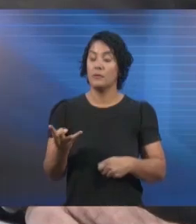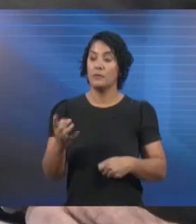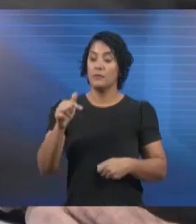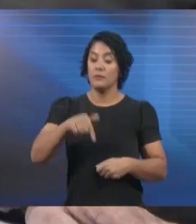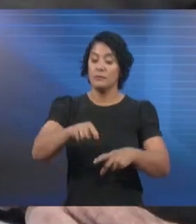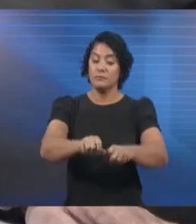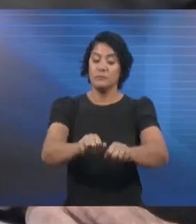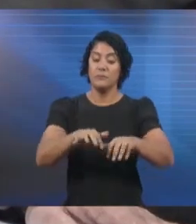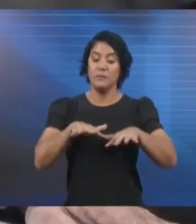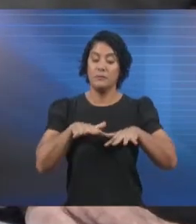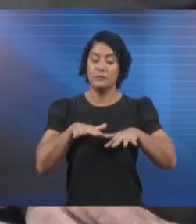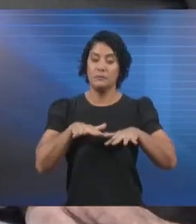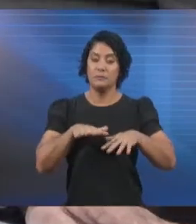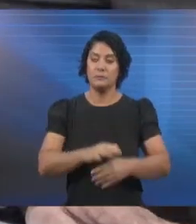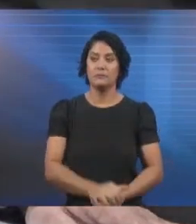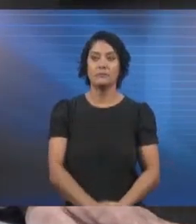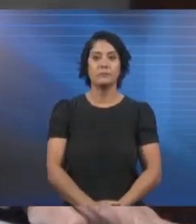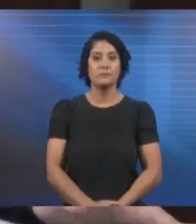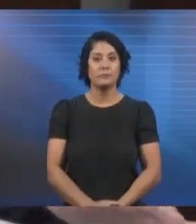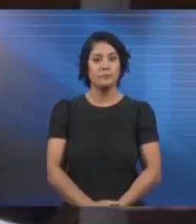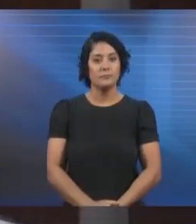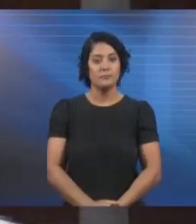no plenário da casa